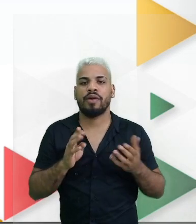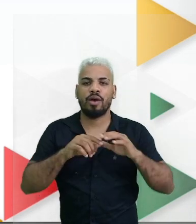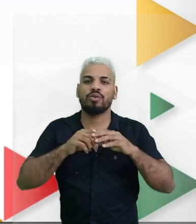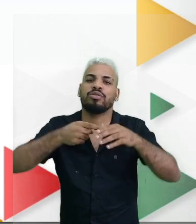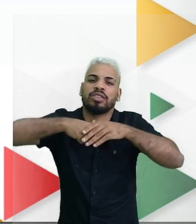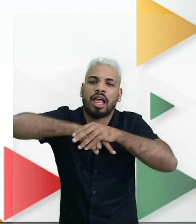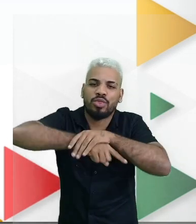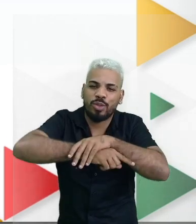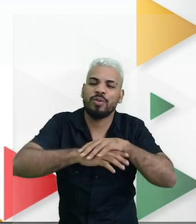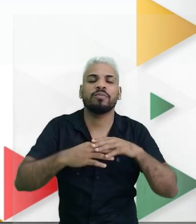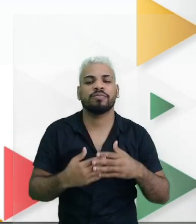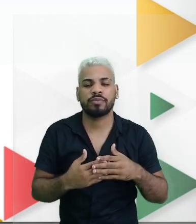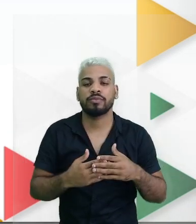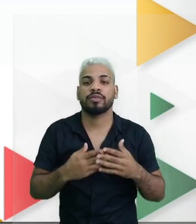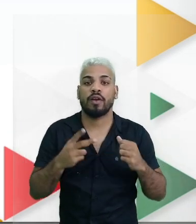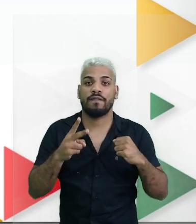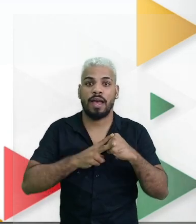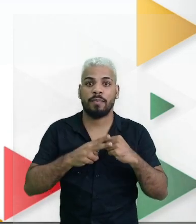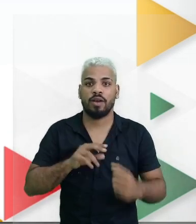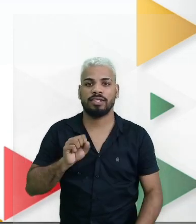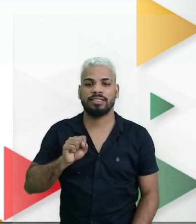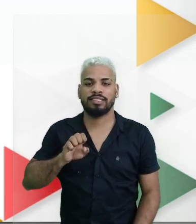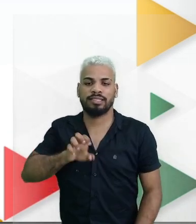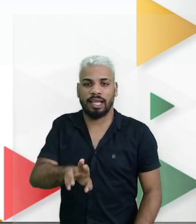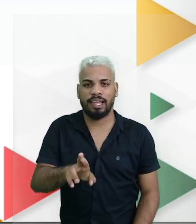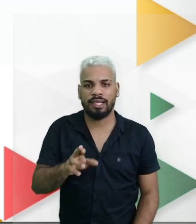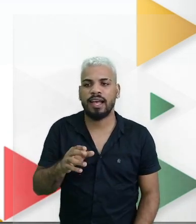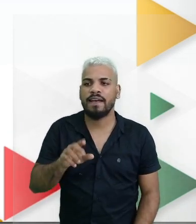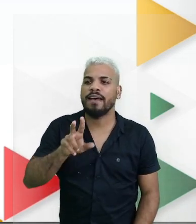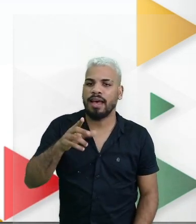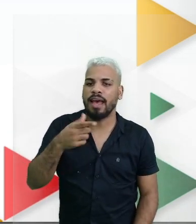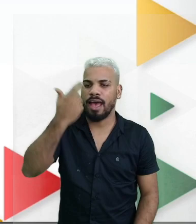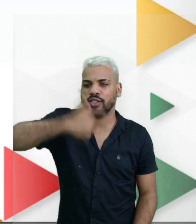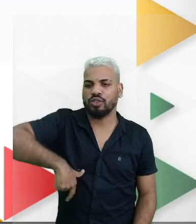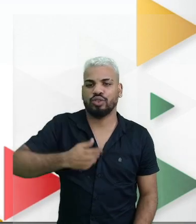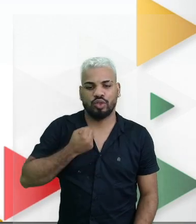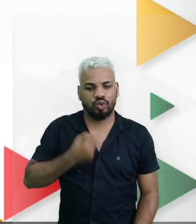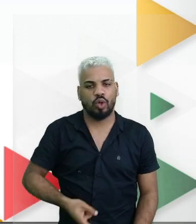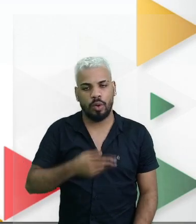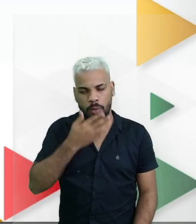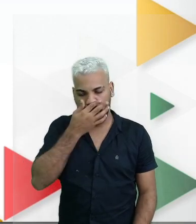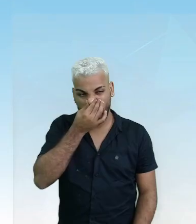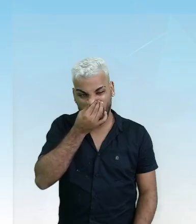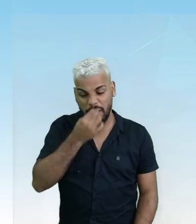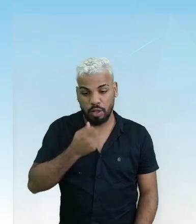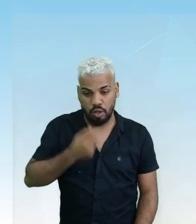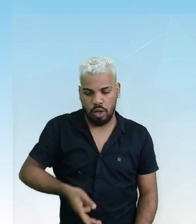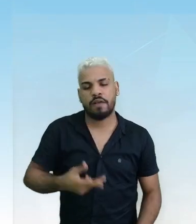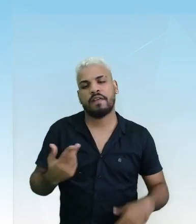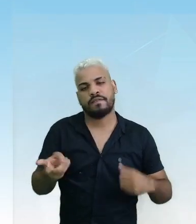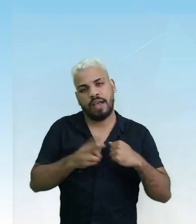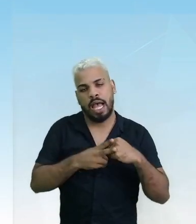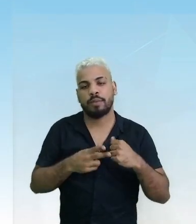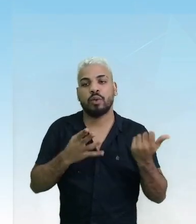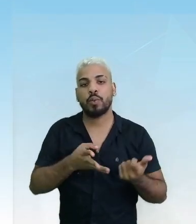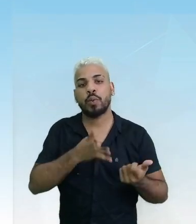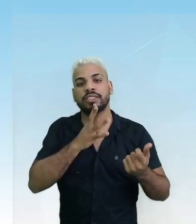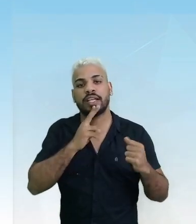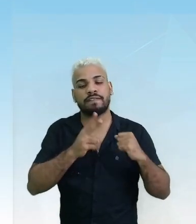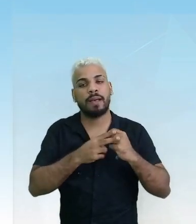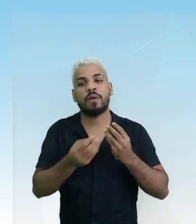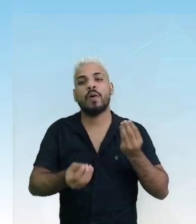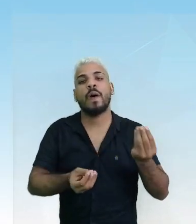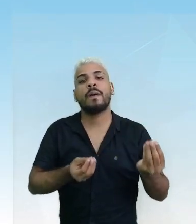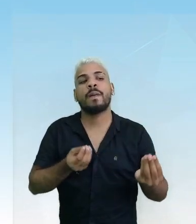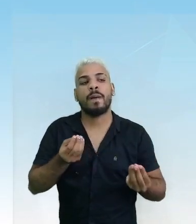verbo ser. Então, é importante você conhecer isso aqui. Conhecer a questão dos verbos que